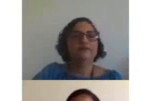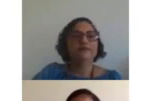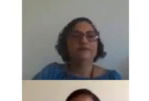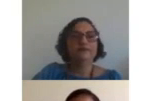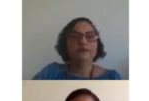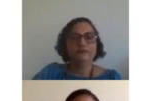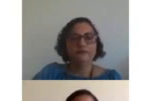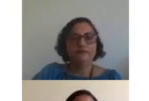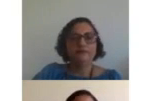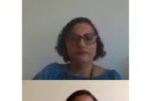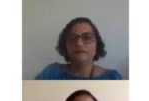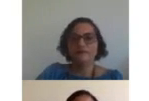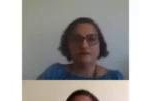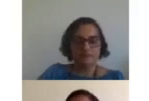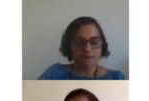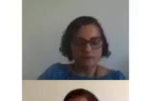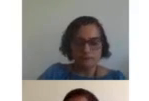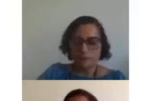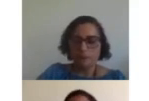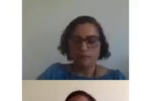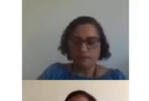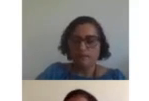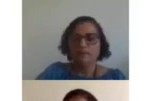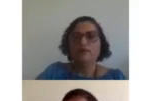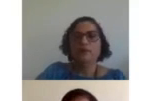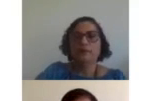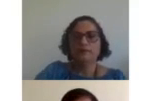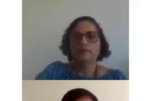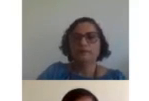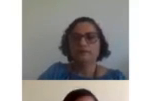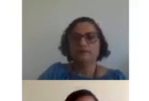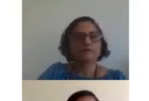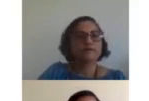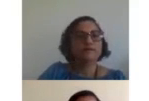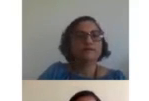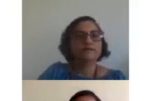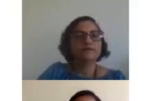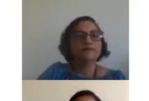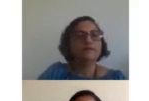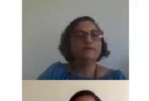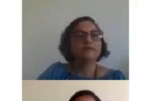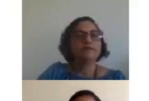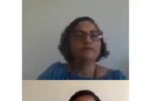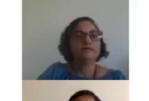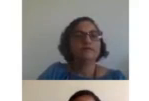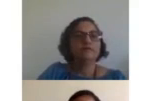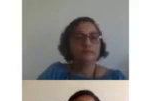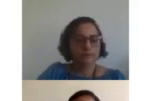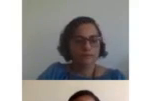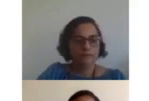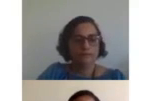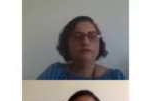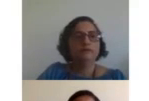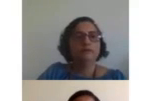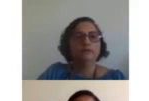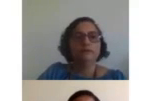Língua Portuguesa. Quero reiterar aqui meus parabéns a todos que protagonizam o programa, né? Os